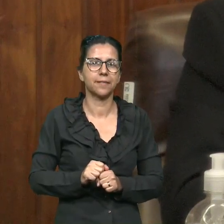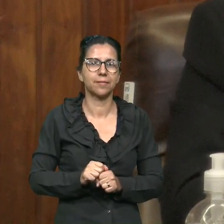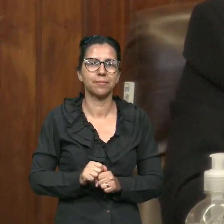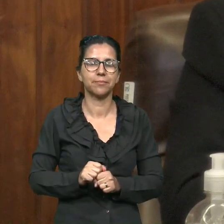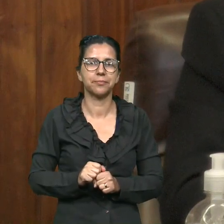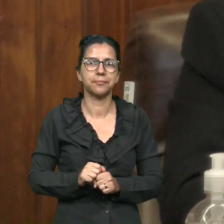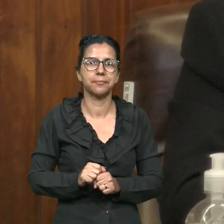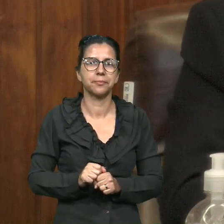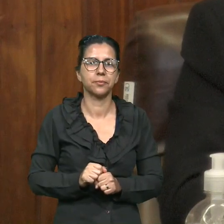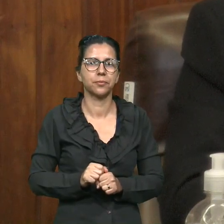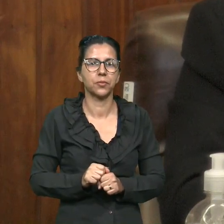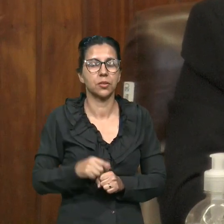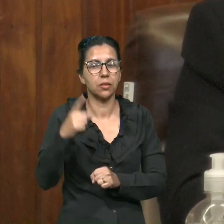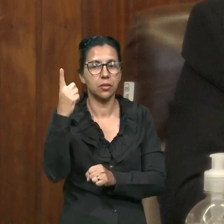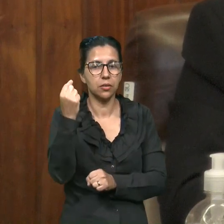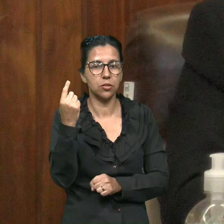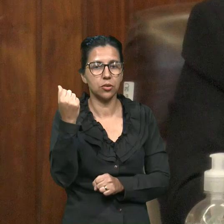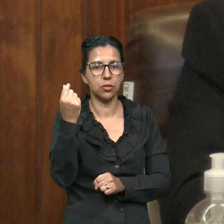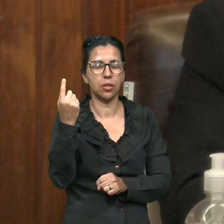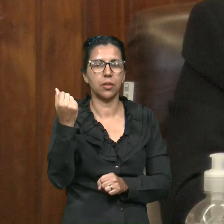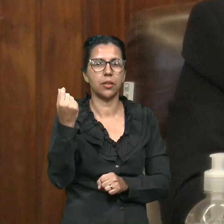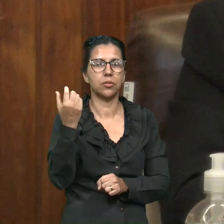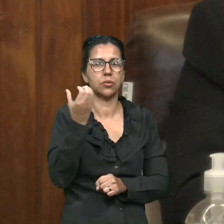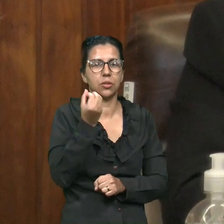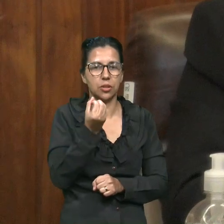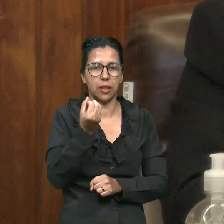R$ 44.556.423,78. Tomada de preço,